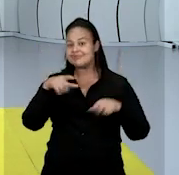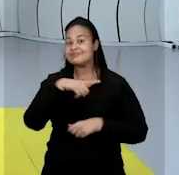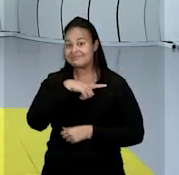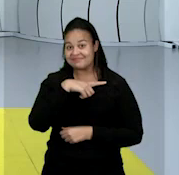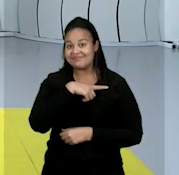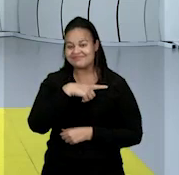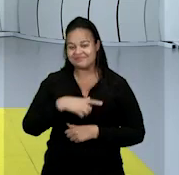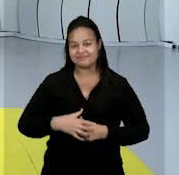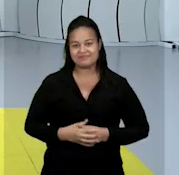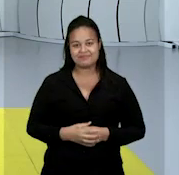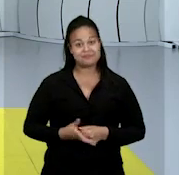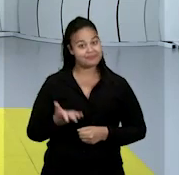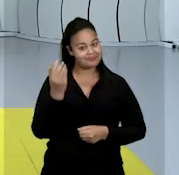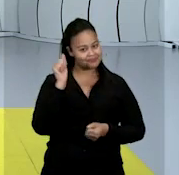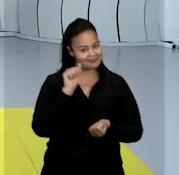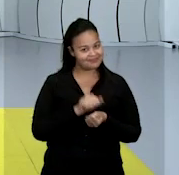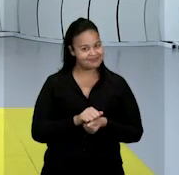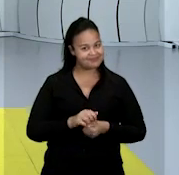tá? Vamos lá.